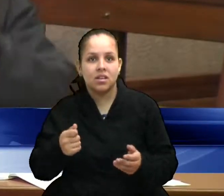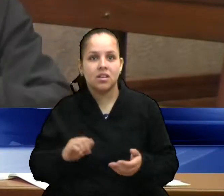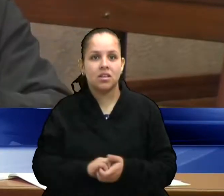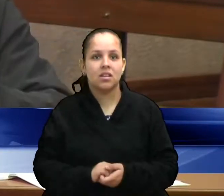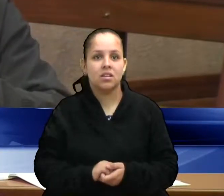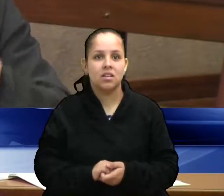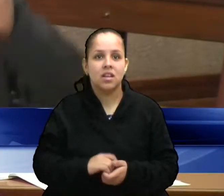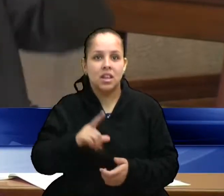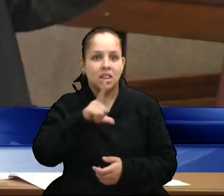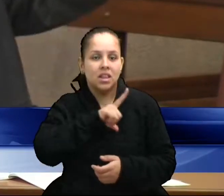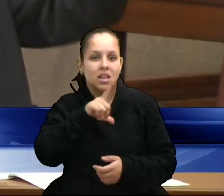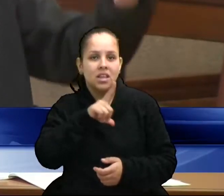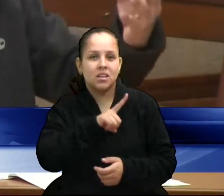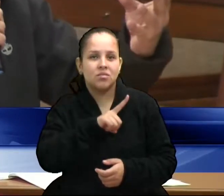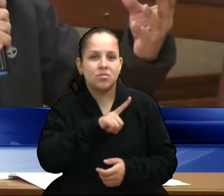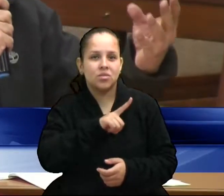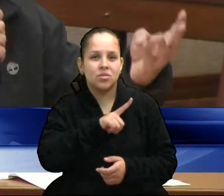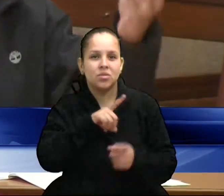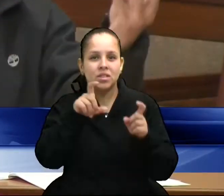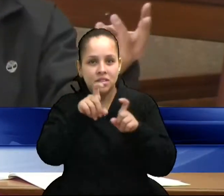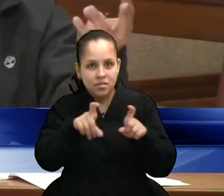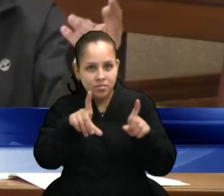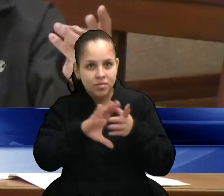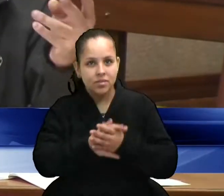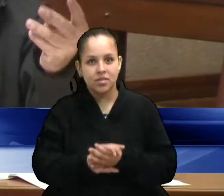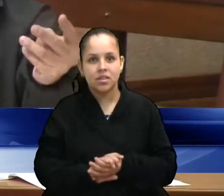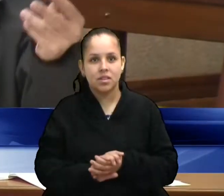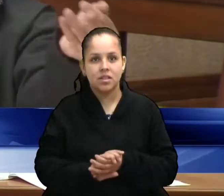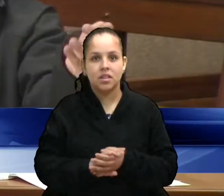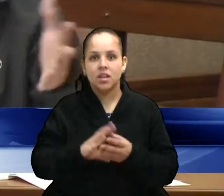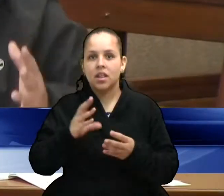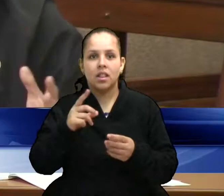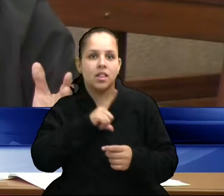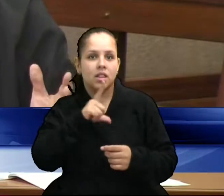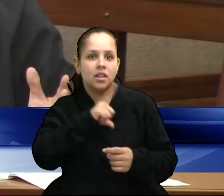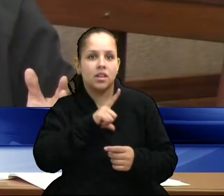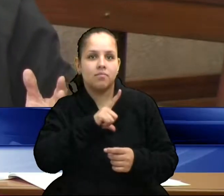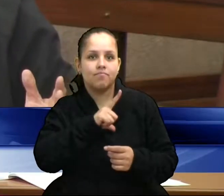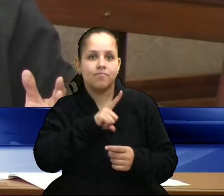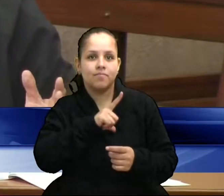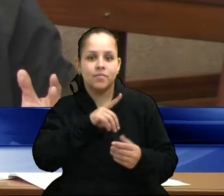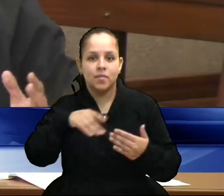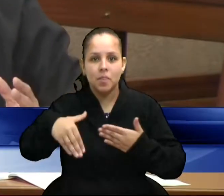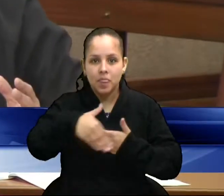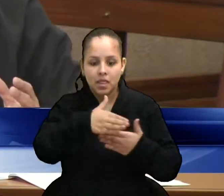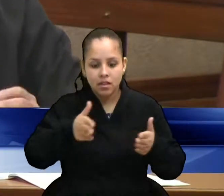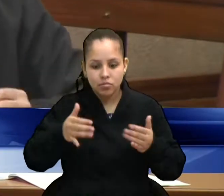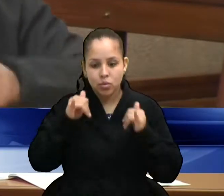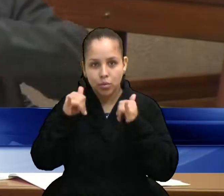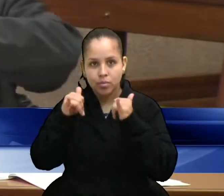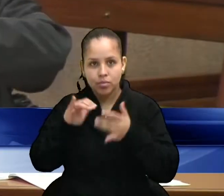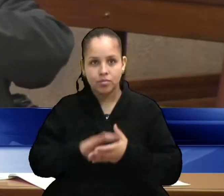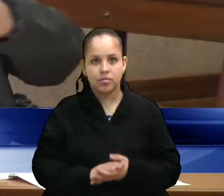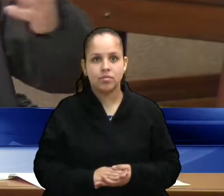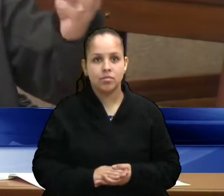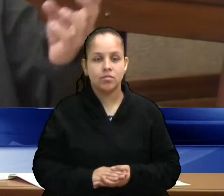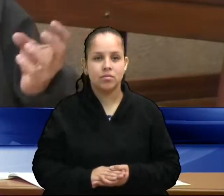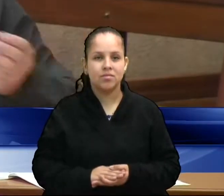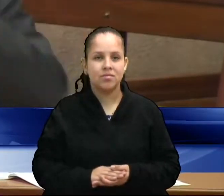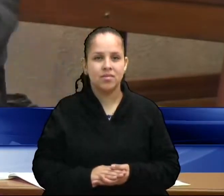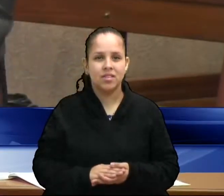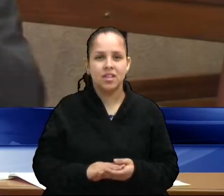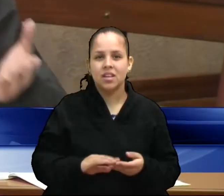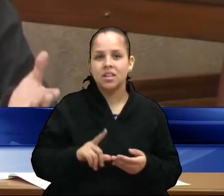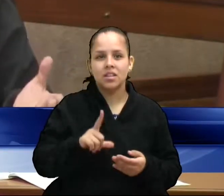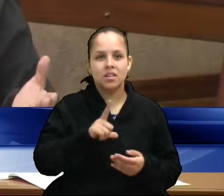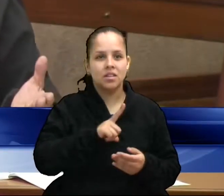um sistema que inicialmente terá essa e essa linha. Ou seja, é um sistema com flexibilidade,